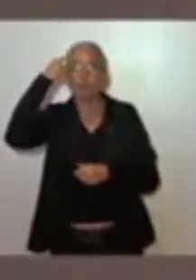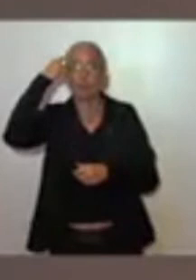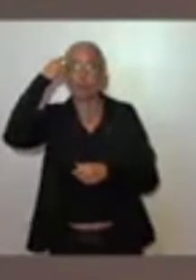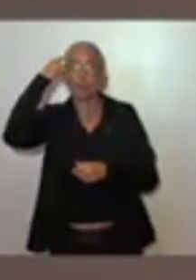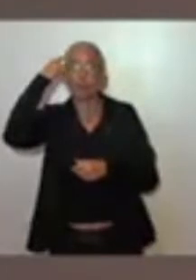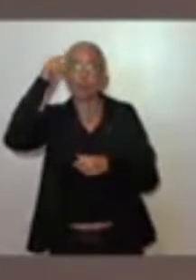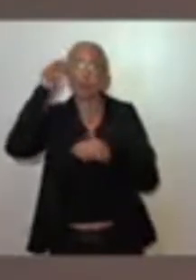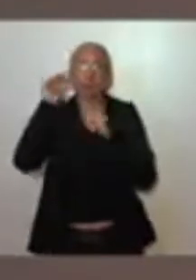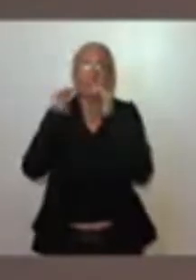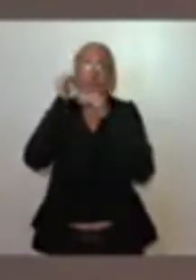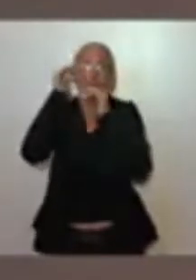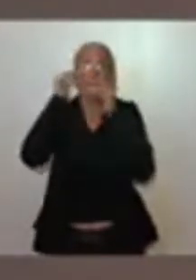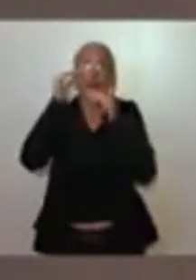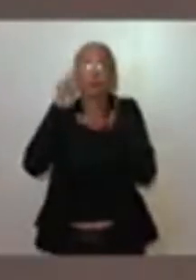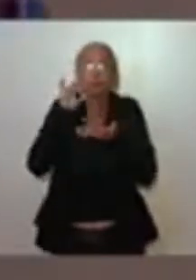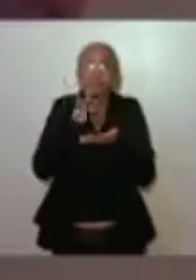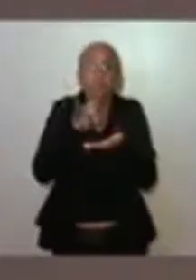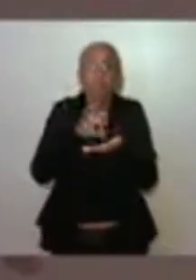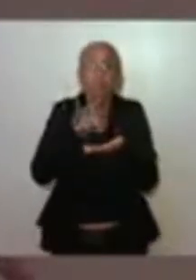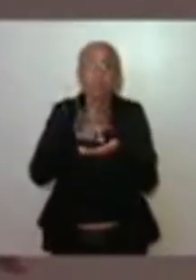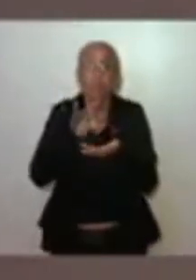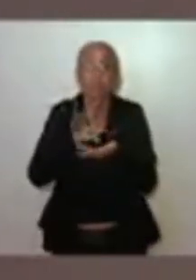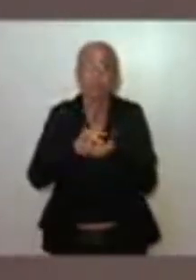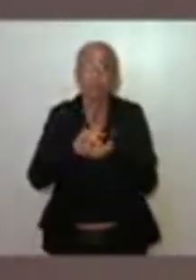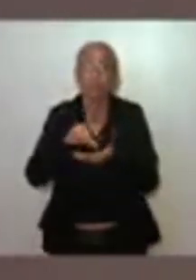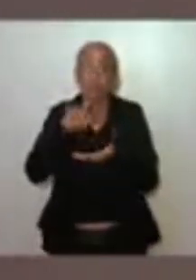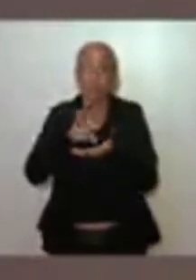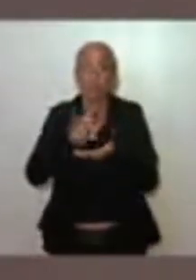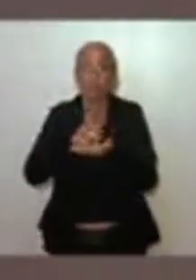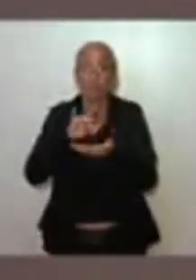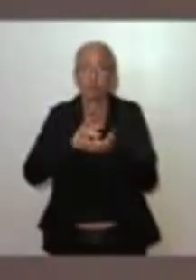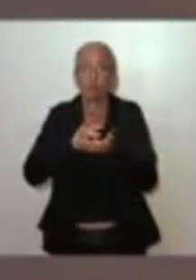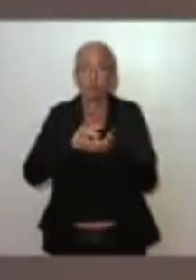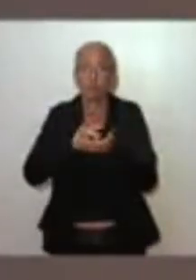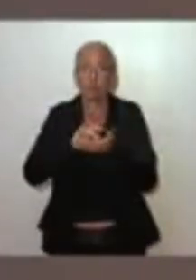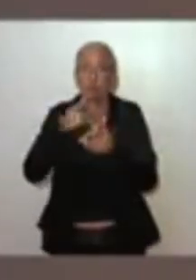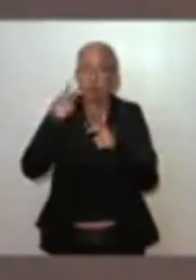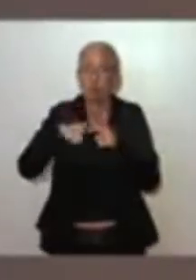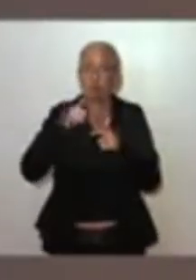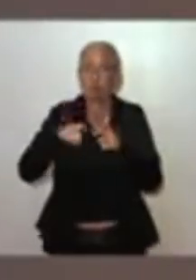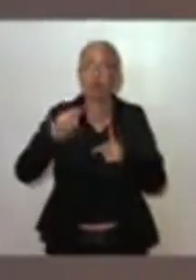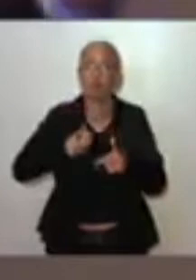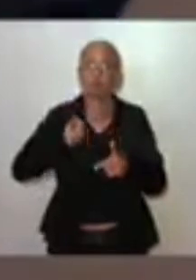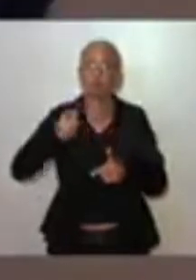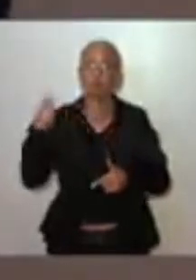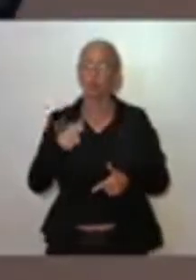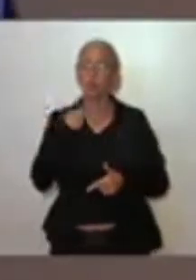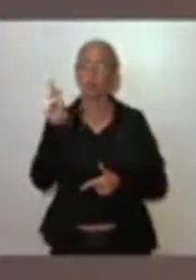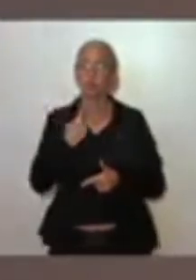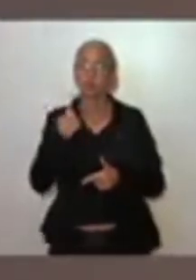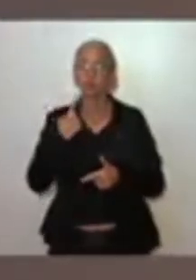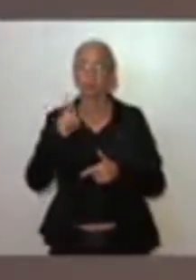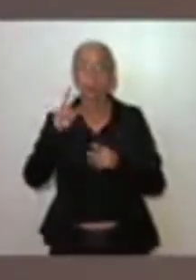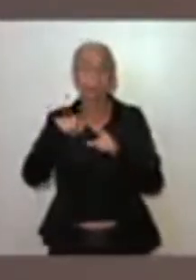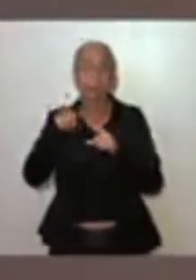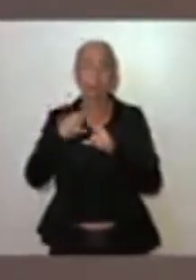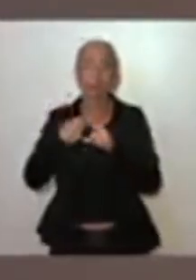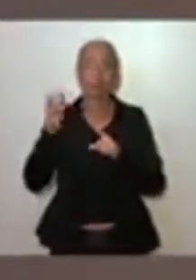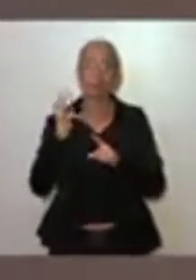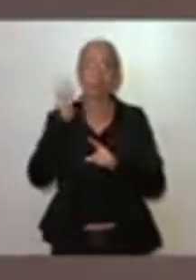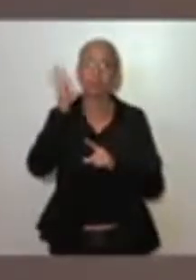elevadas é um fenômeno real que vai afetar as nossas vidas já está afetando as nossas vidas eu apertar mais ainda